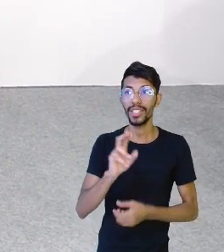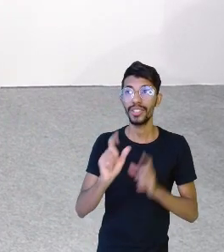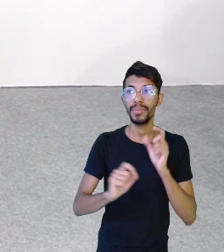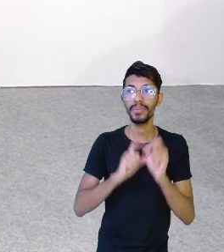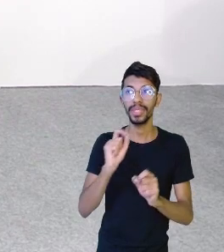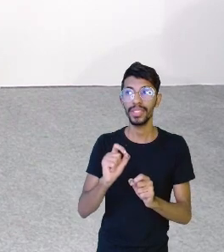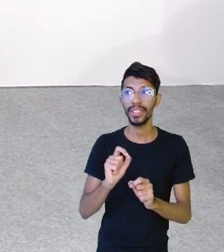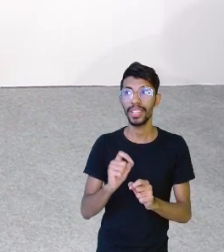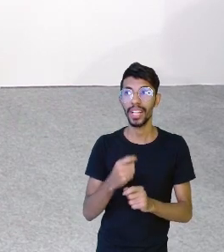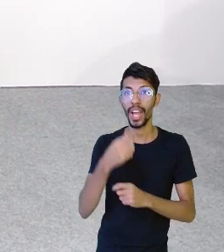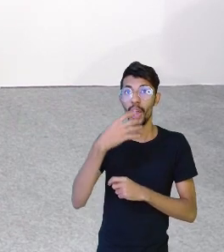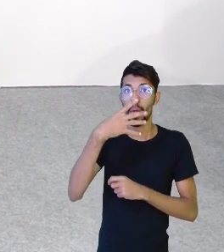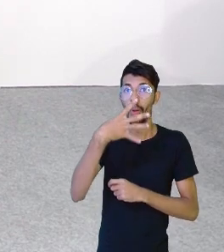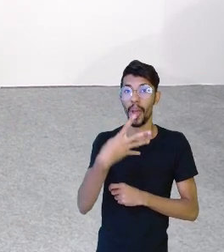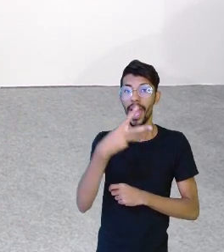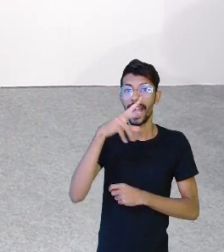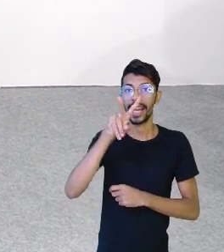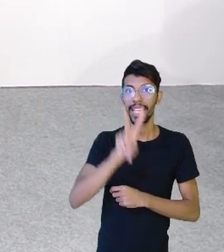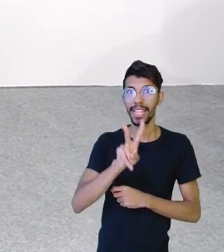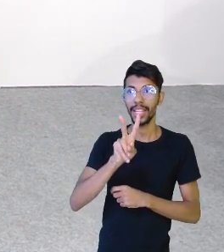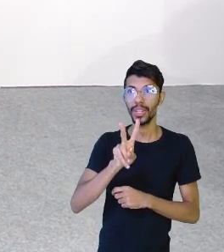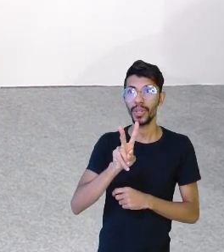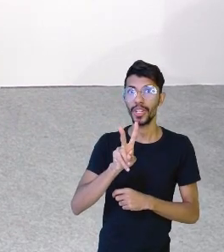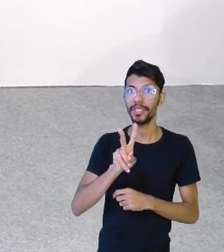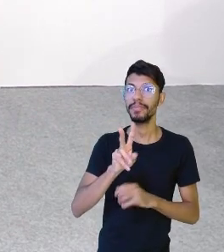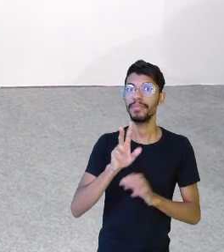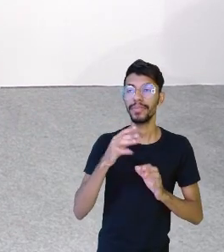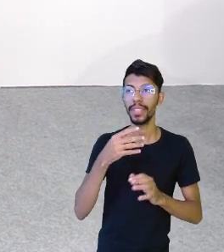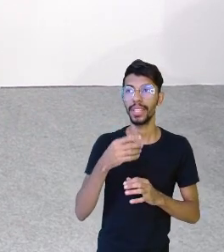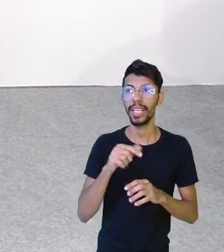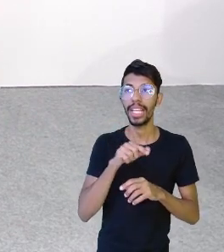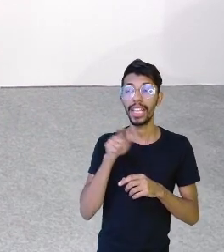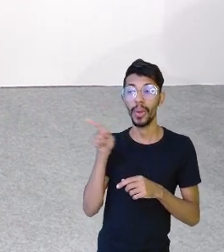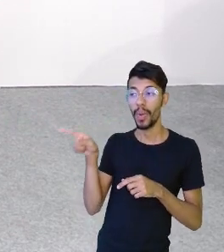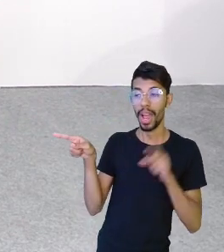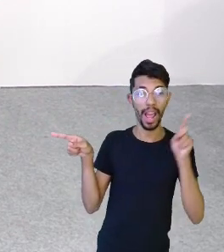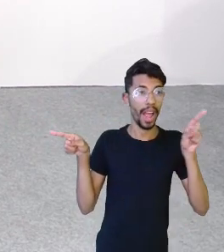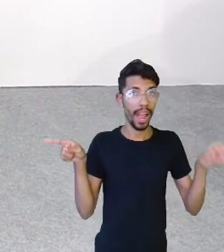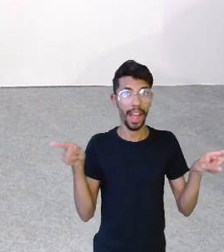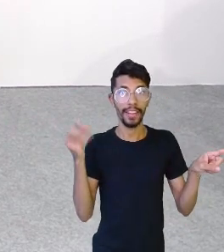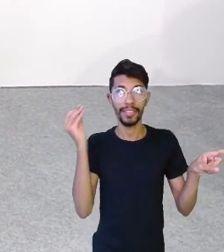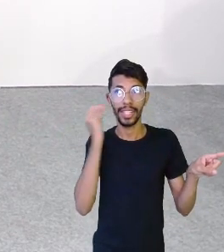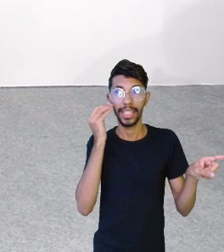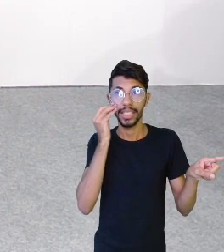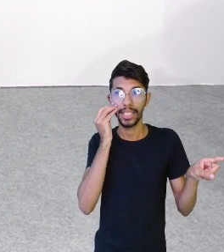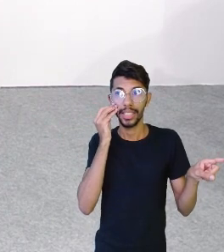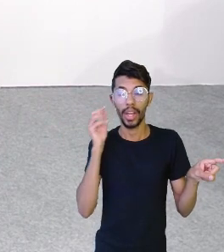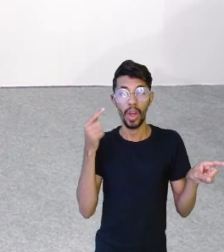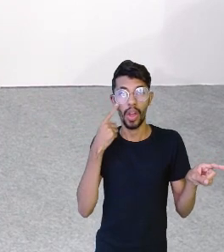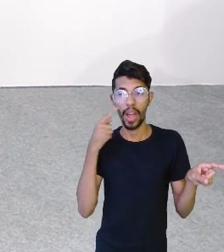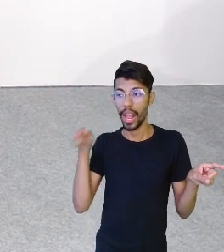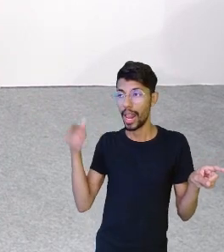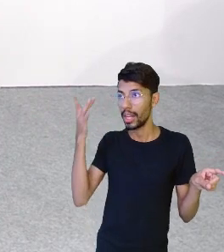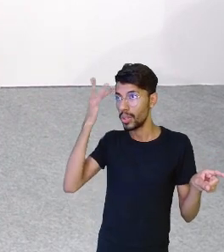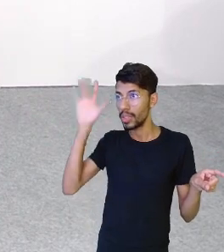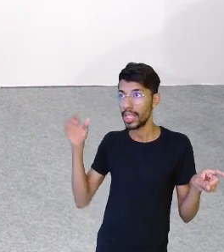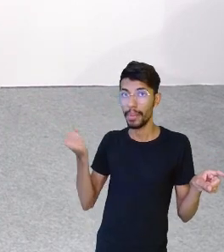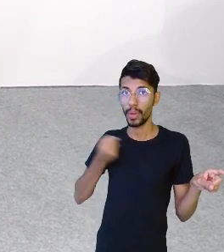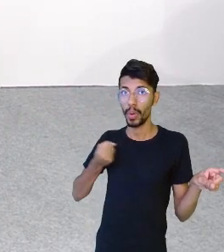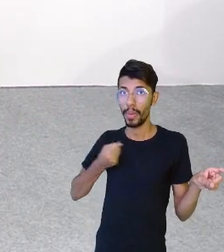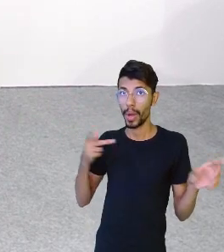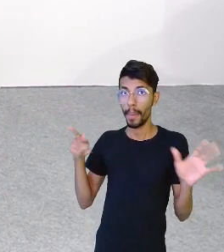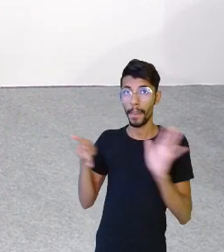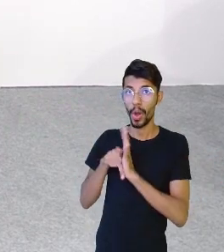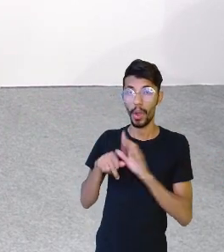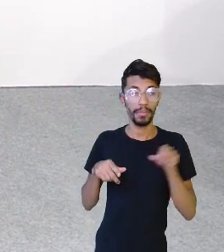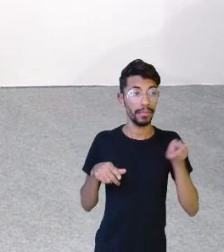é 42. Aí, as meninas vão tentar. Mauriceia não sabe o número que tem. Sandra não sabe o